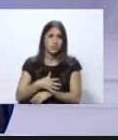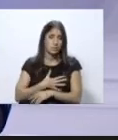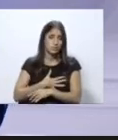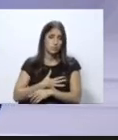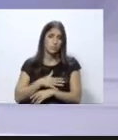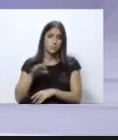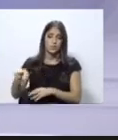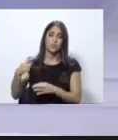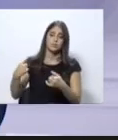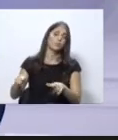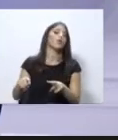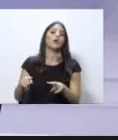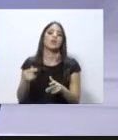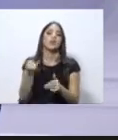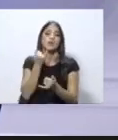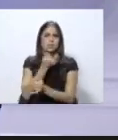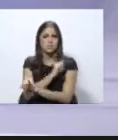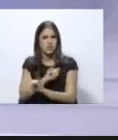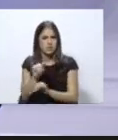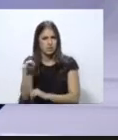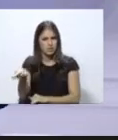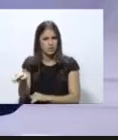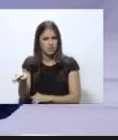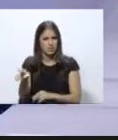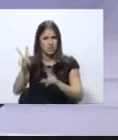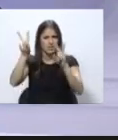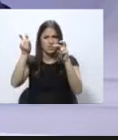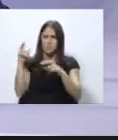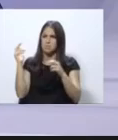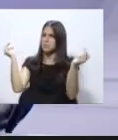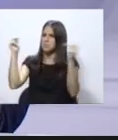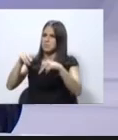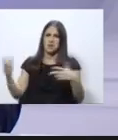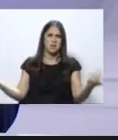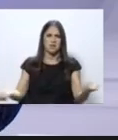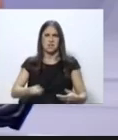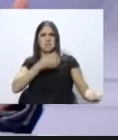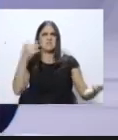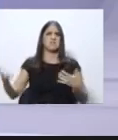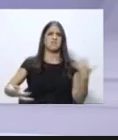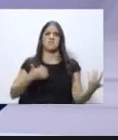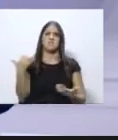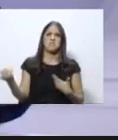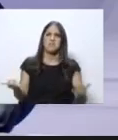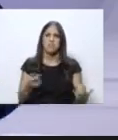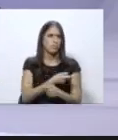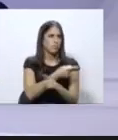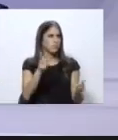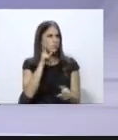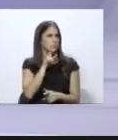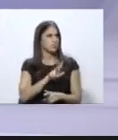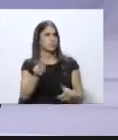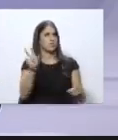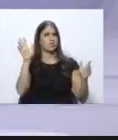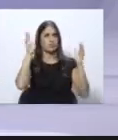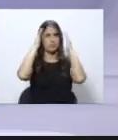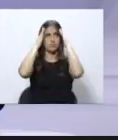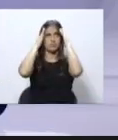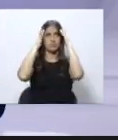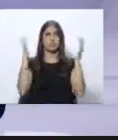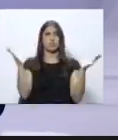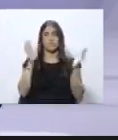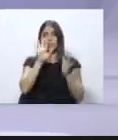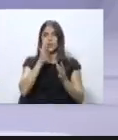surge de uma forma completamente descontextualizada, ali todo enraivecido. Vocês viram as imagens, não é? Então, assim, estava ali